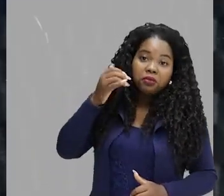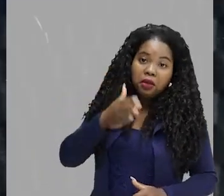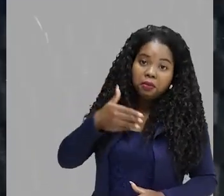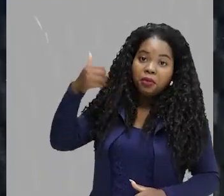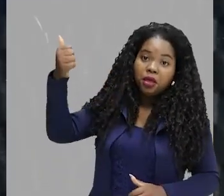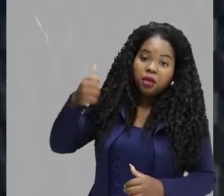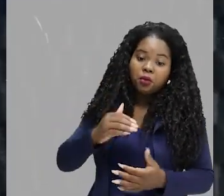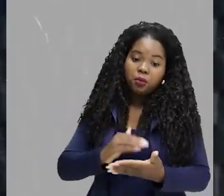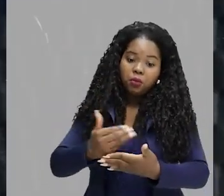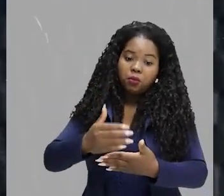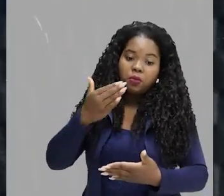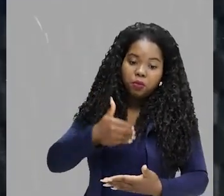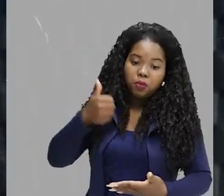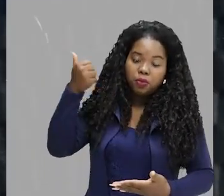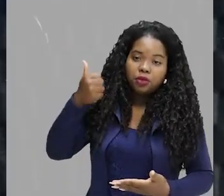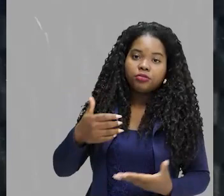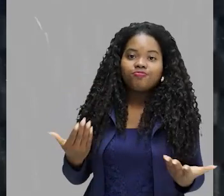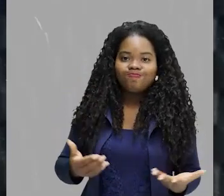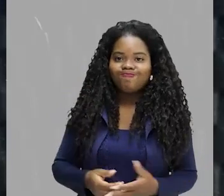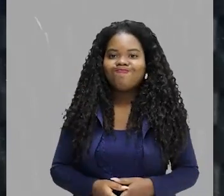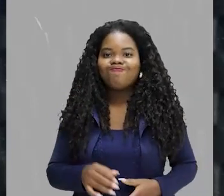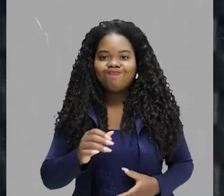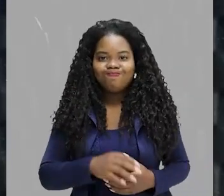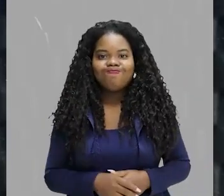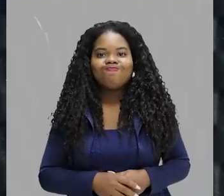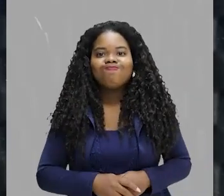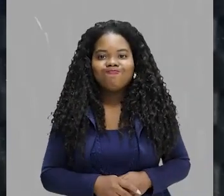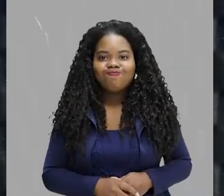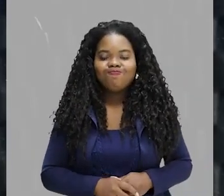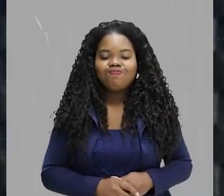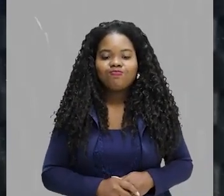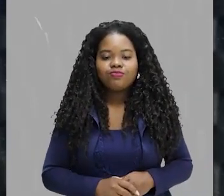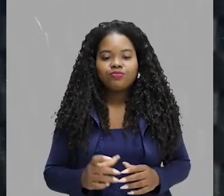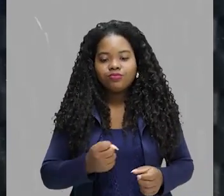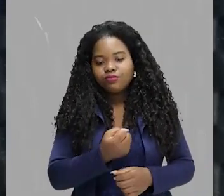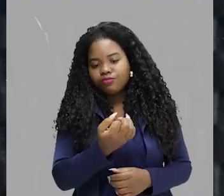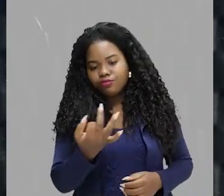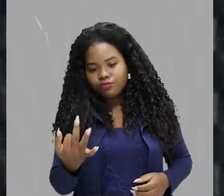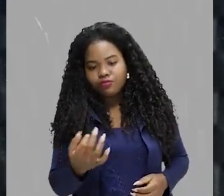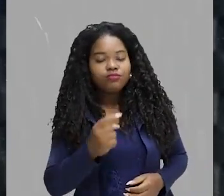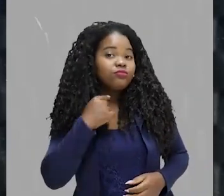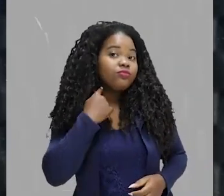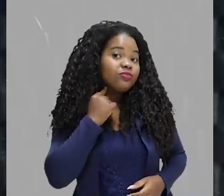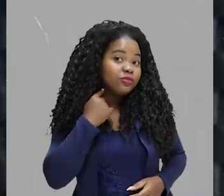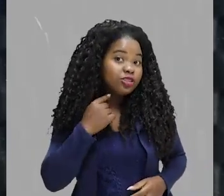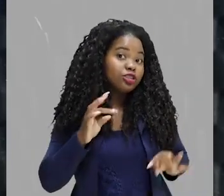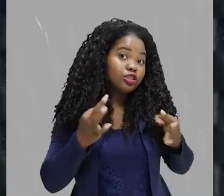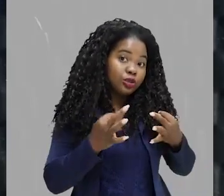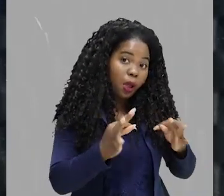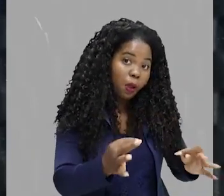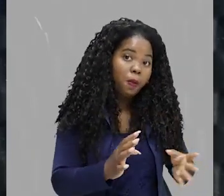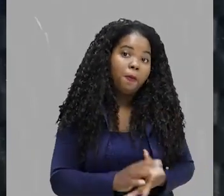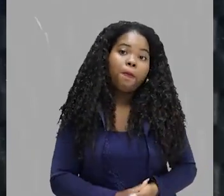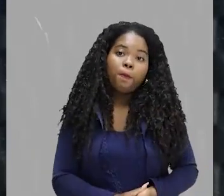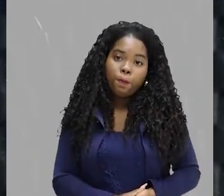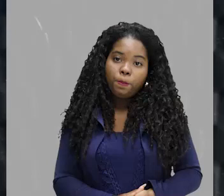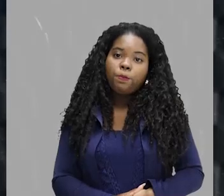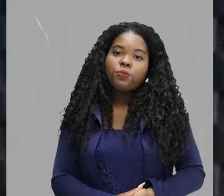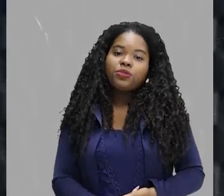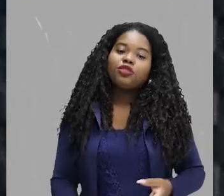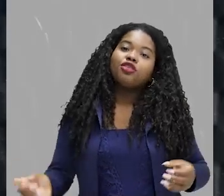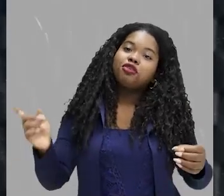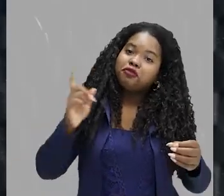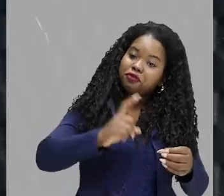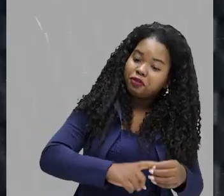um computador melhor, uma televisão melhor. E isso vai gerando uma grande quantidade de lixo eletrônico, inclusive, que